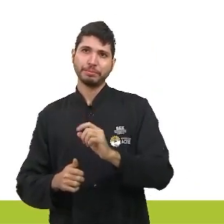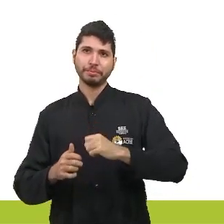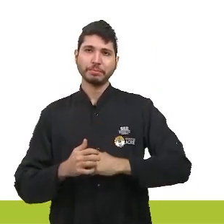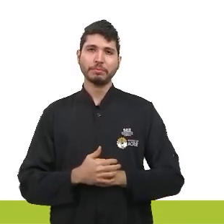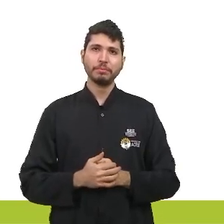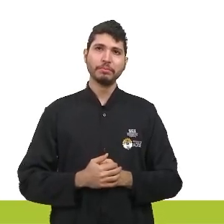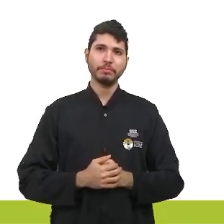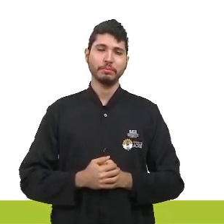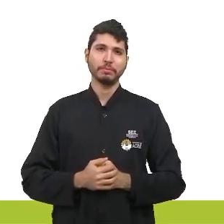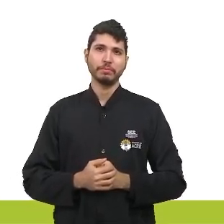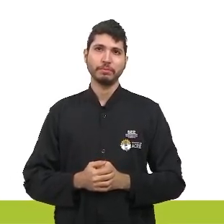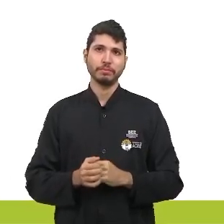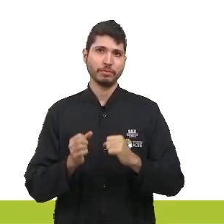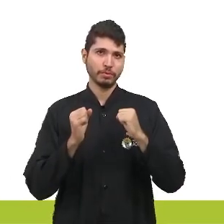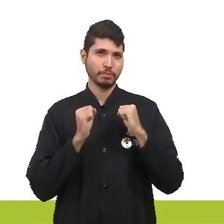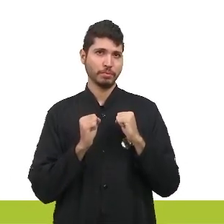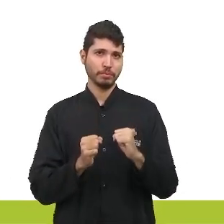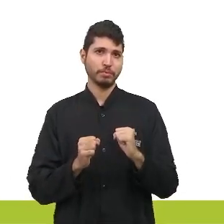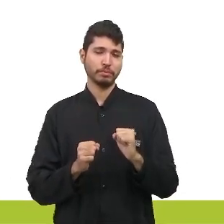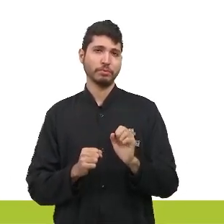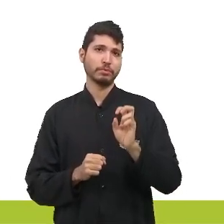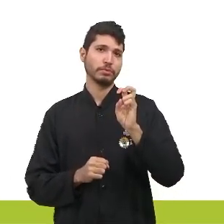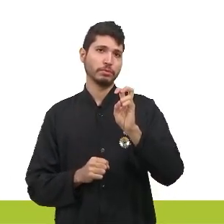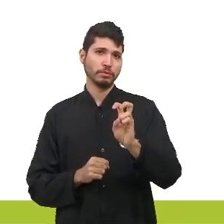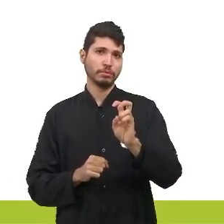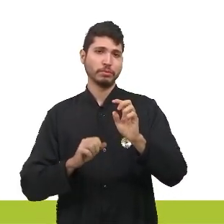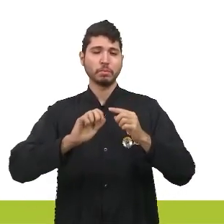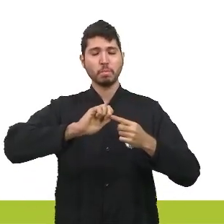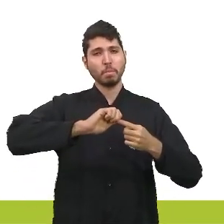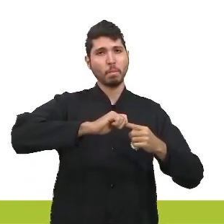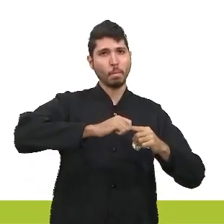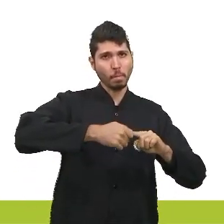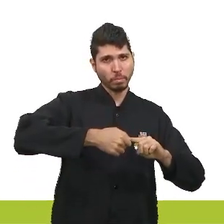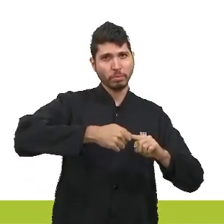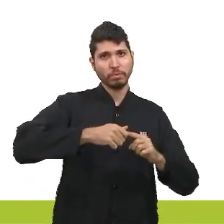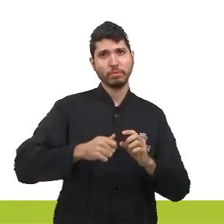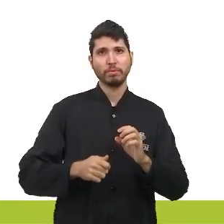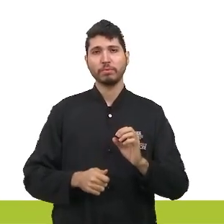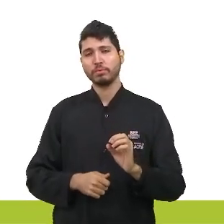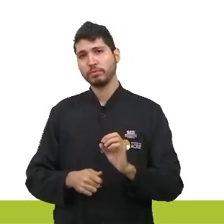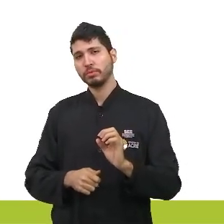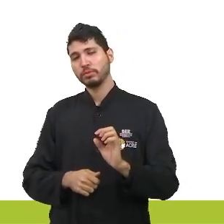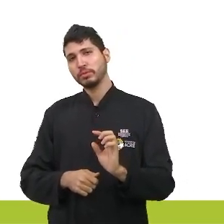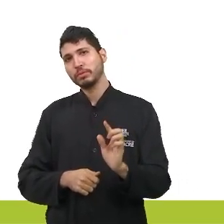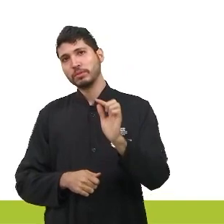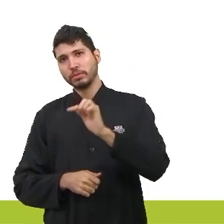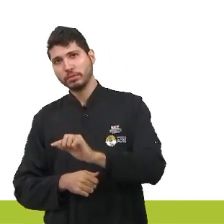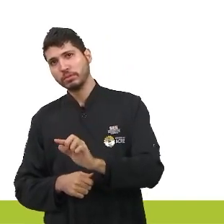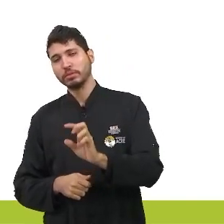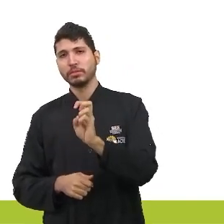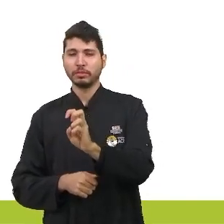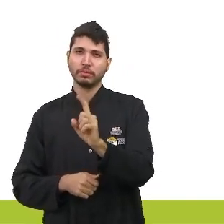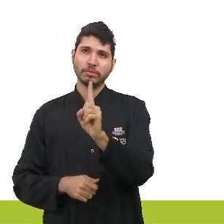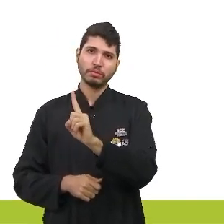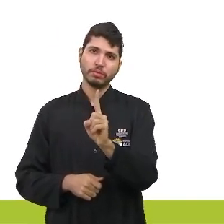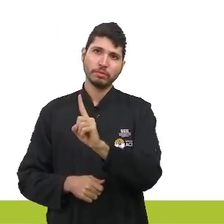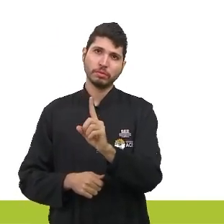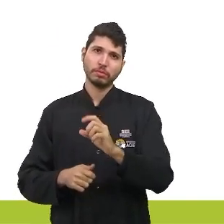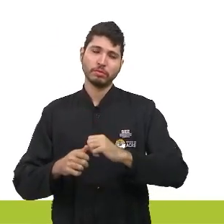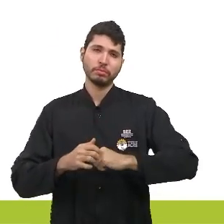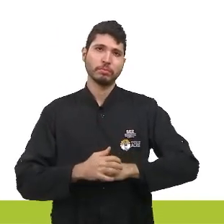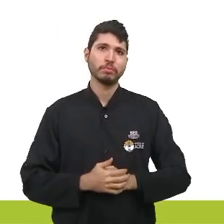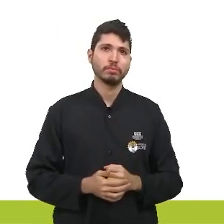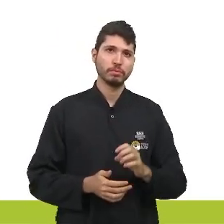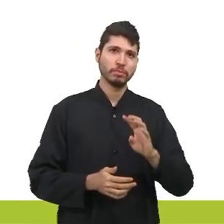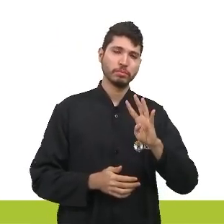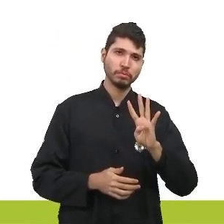pode ser 5 apontados e 5 não apontados, ou 4 apontados e 6 não apontados.